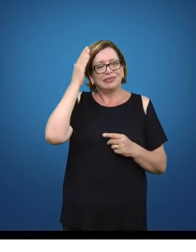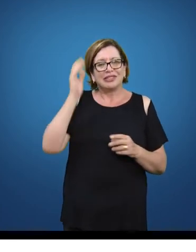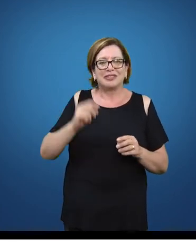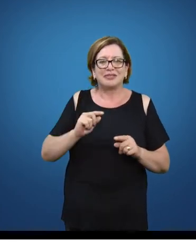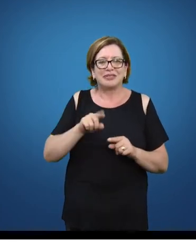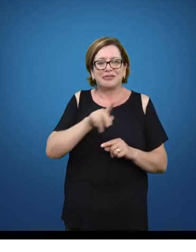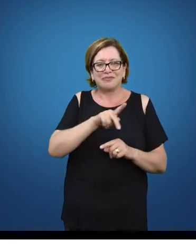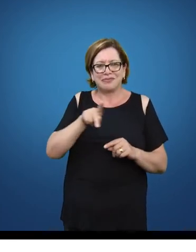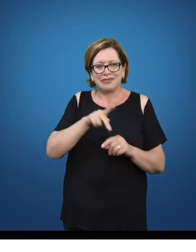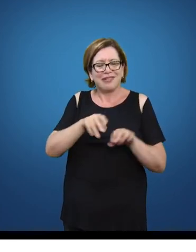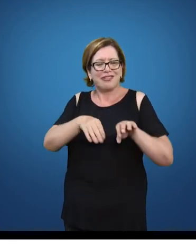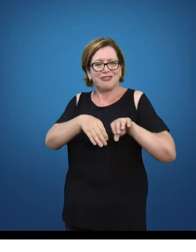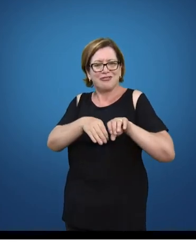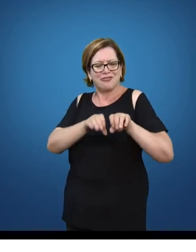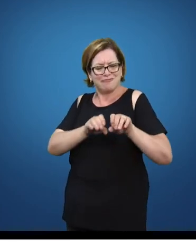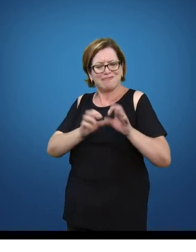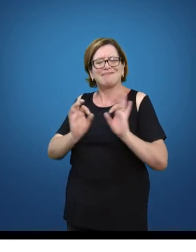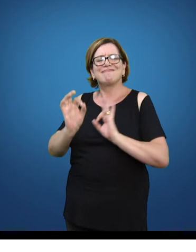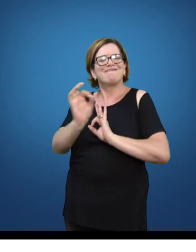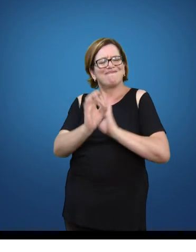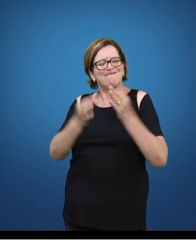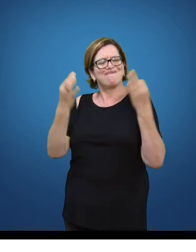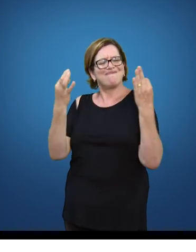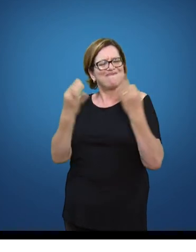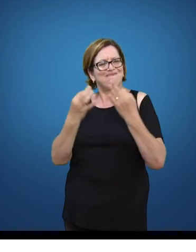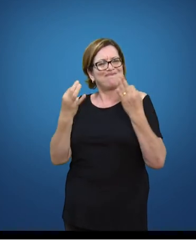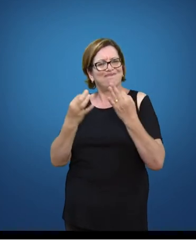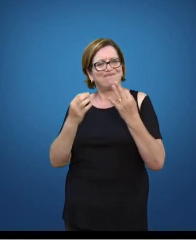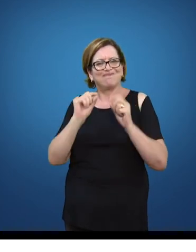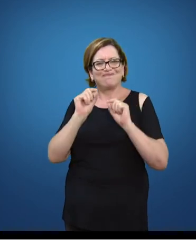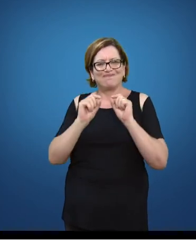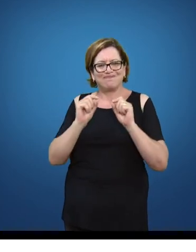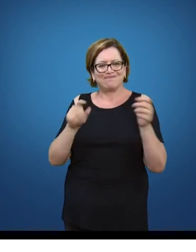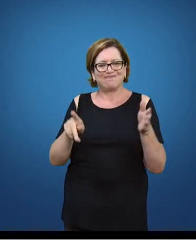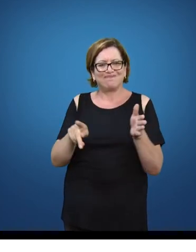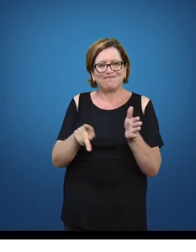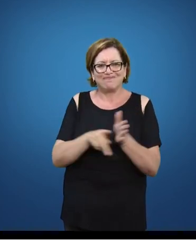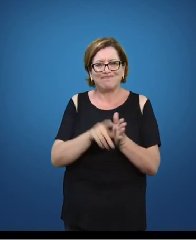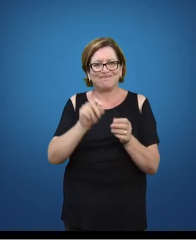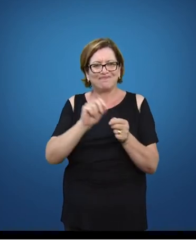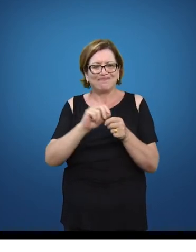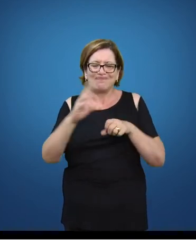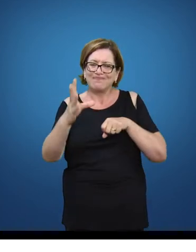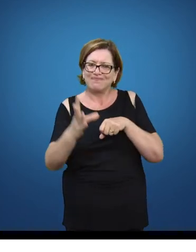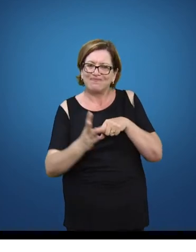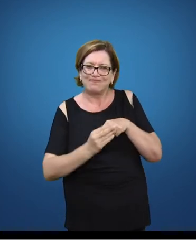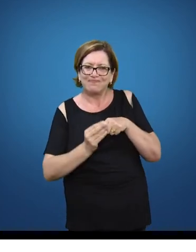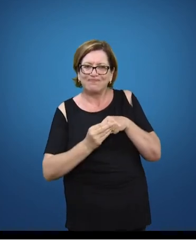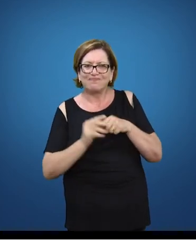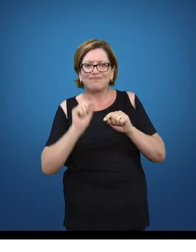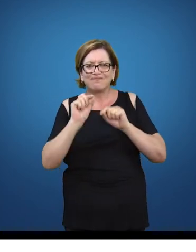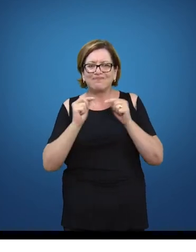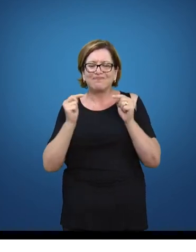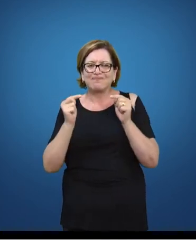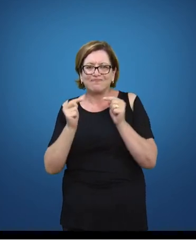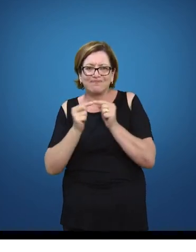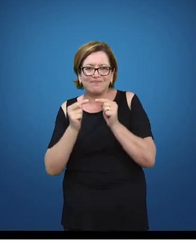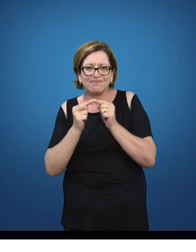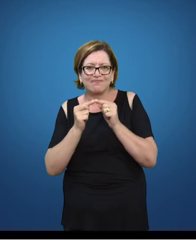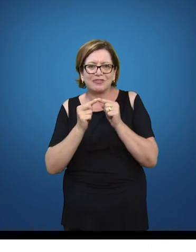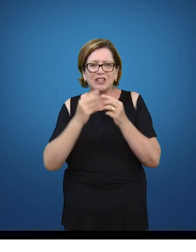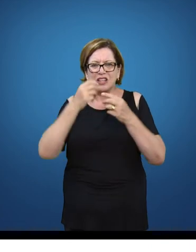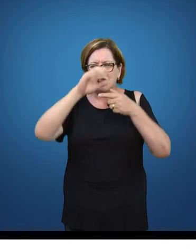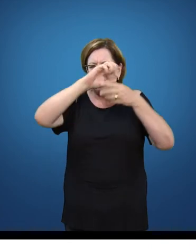que o professor esteja preparado naquilo que se refere ao conhecimento naquilo que se refere ao